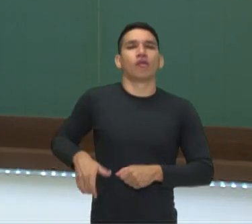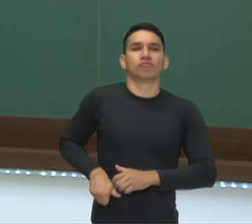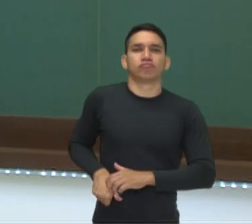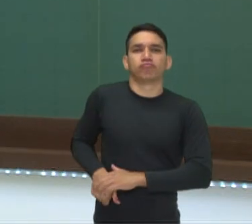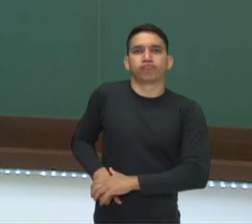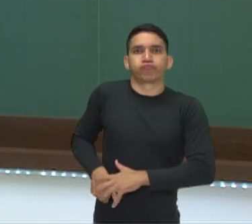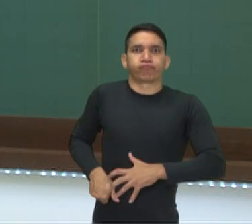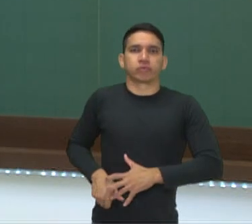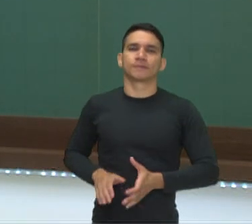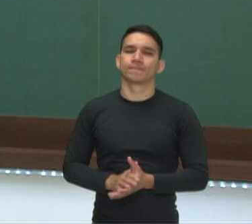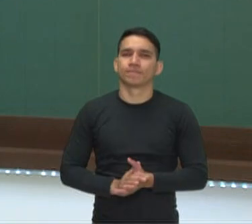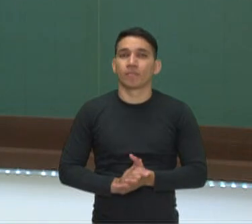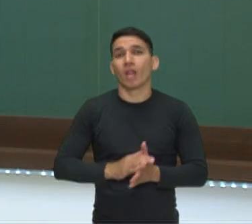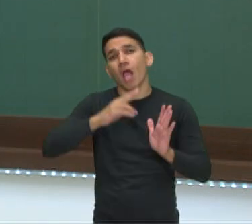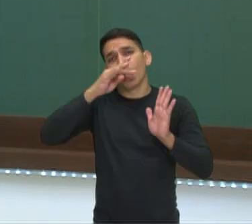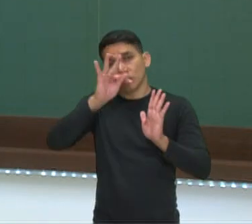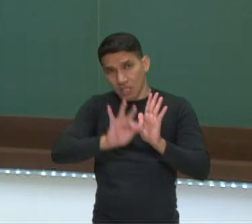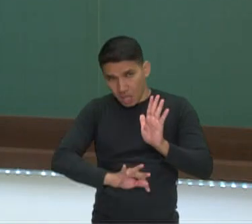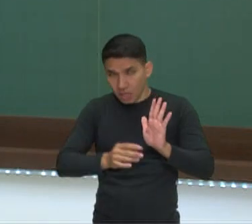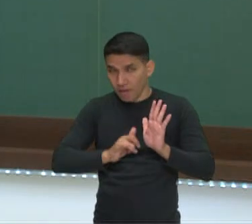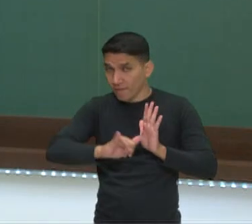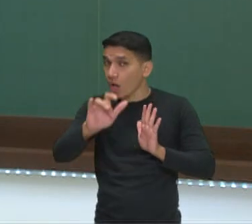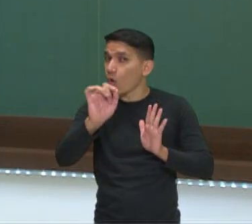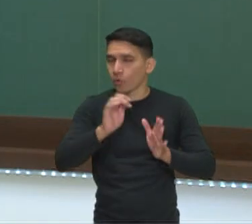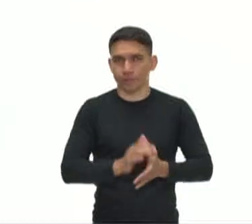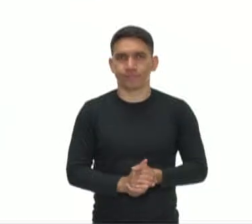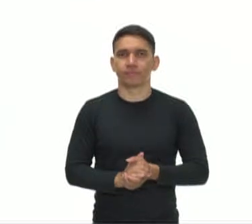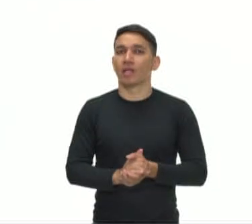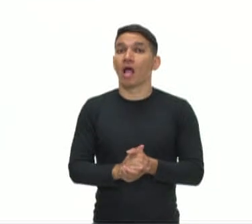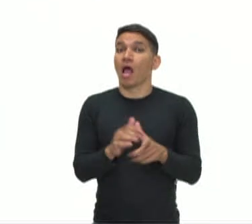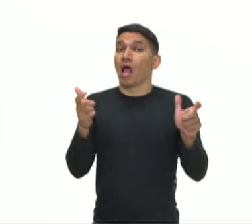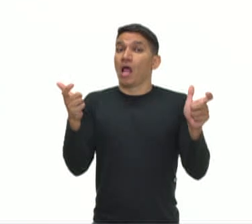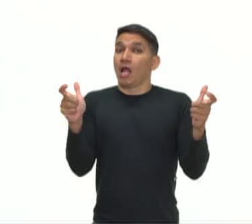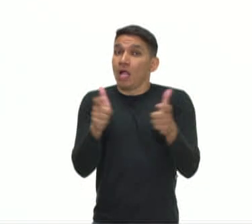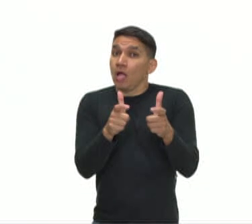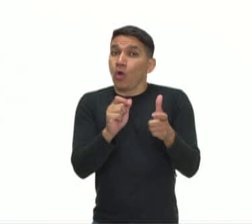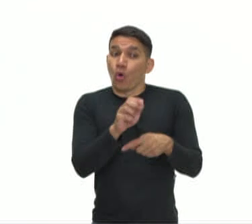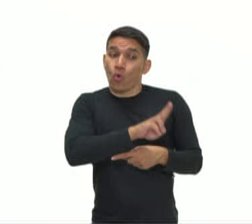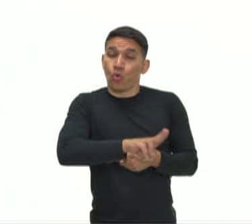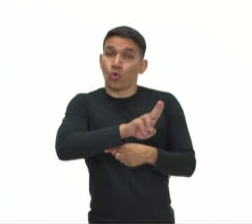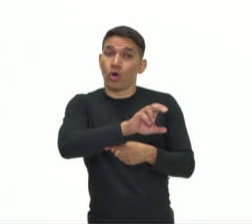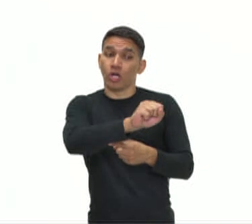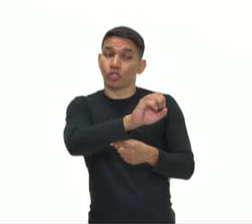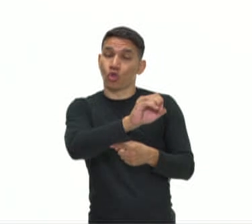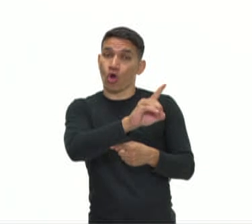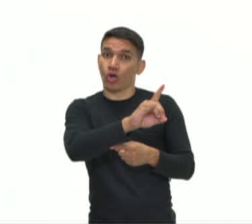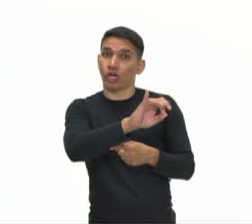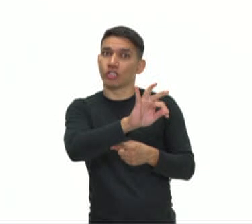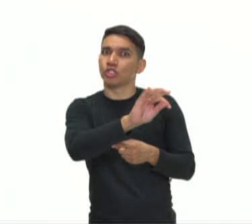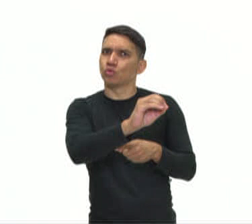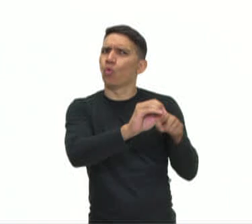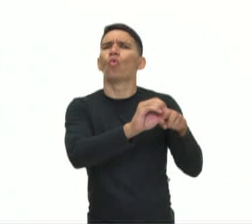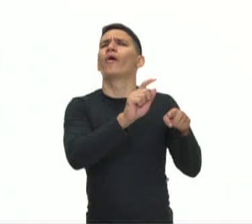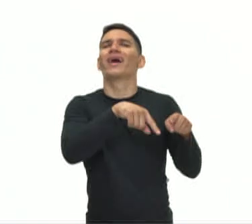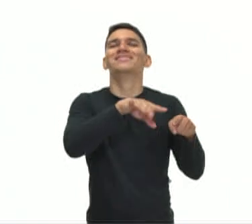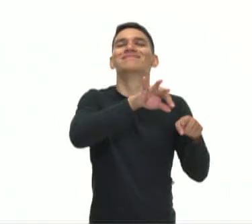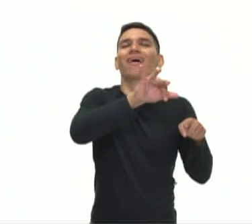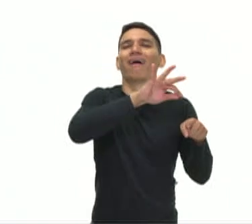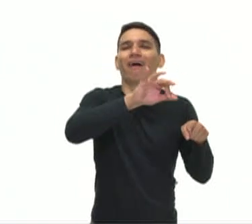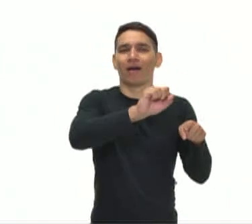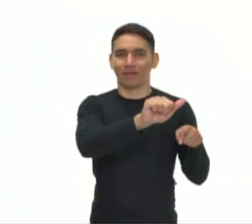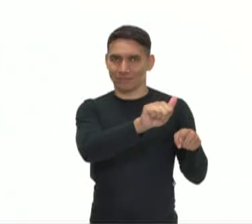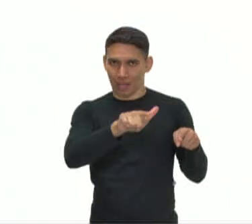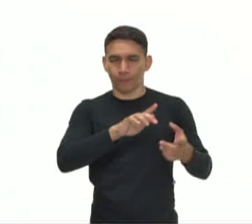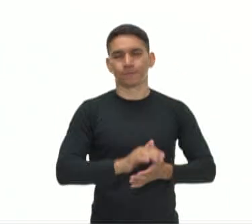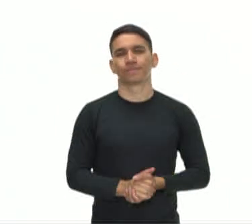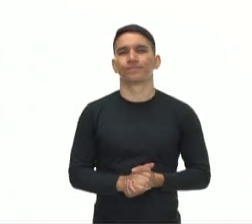matéria diz ainda o seguinte: a redução do consumo de sódio, que é o famoso sal de cozinha, né?